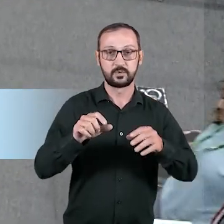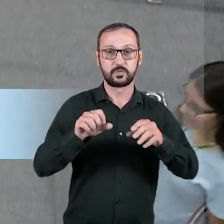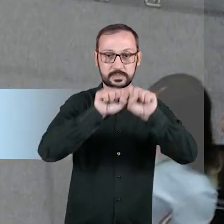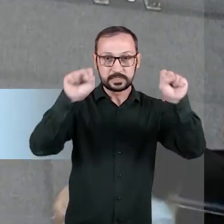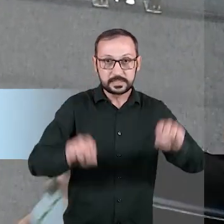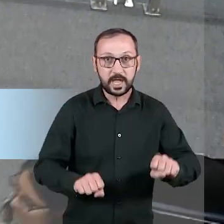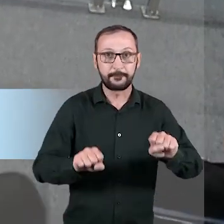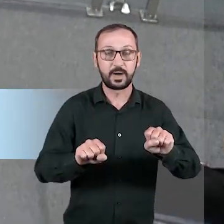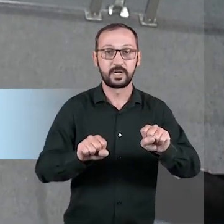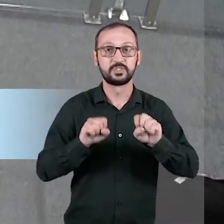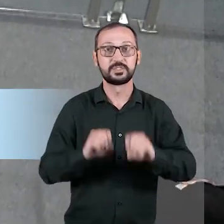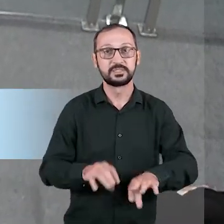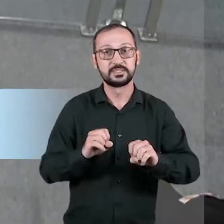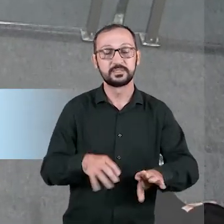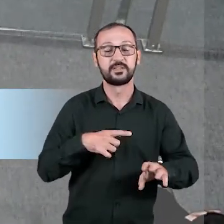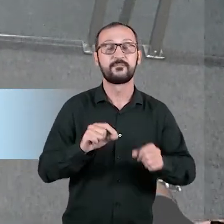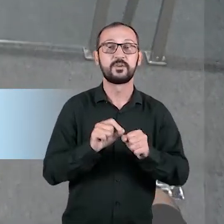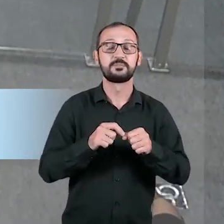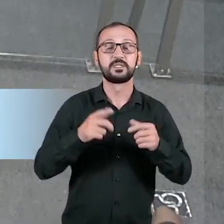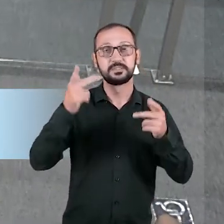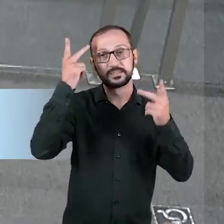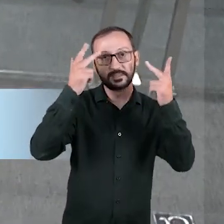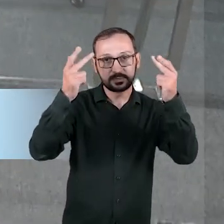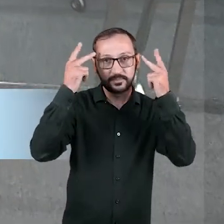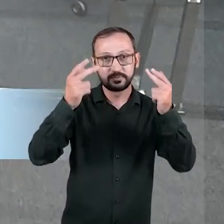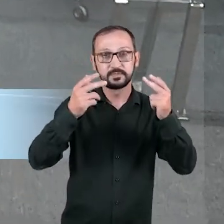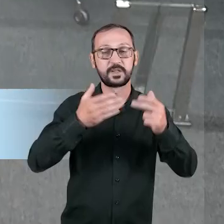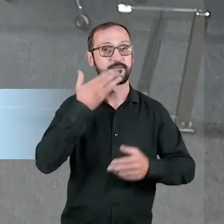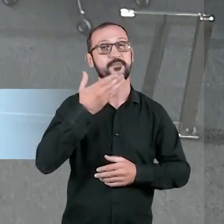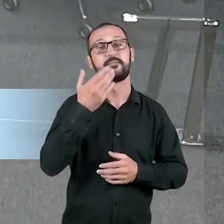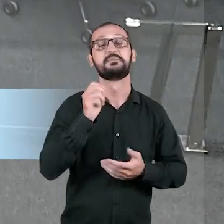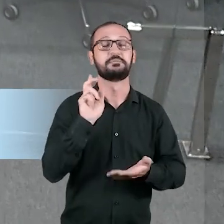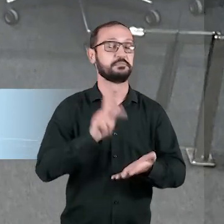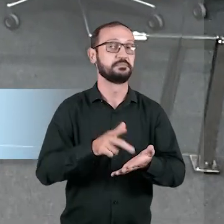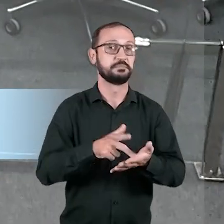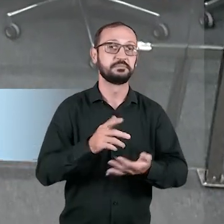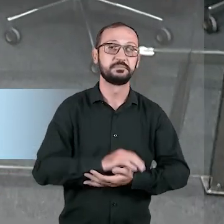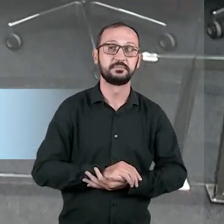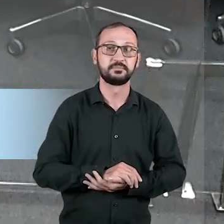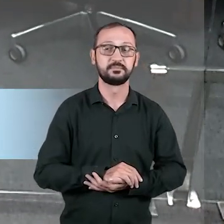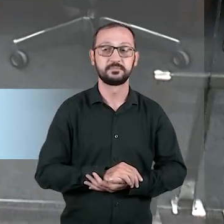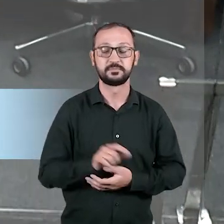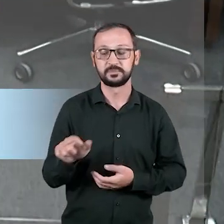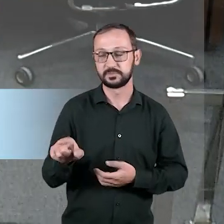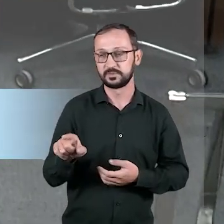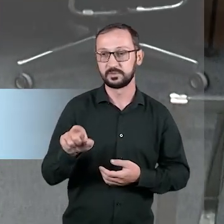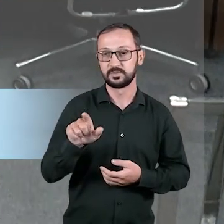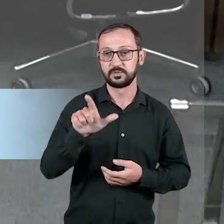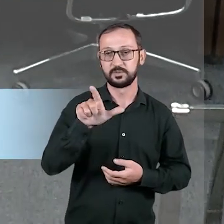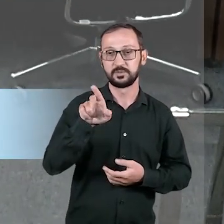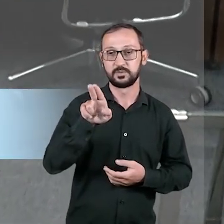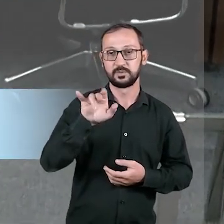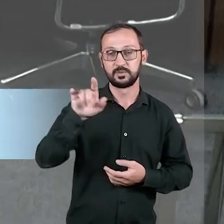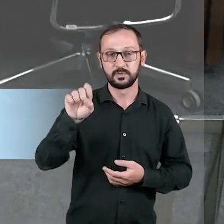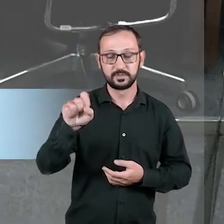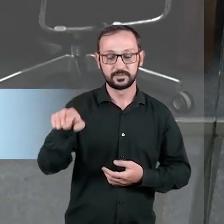esses temas viessem, né, com mais naturalidade, ficaria mais fácil, sim. O Luiz foi